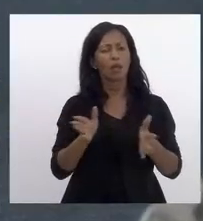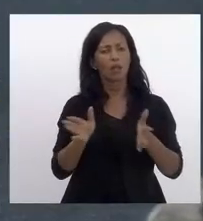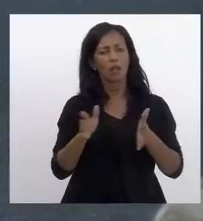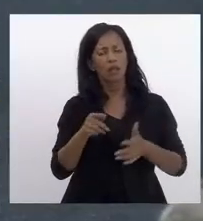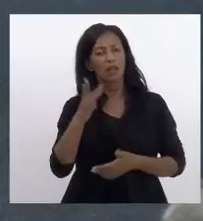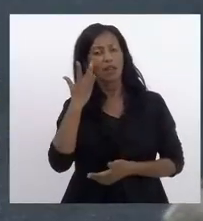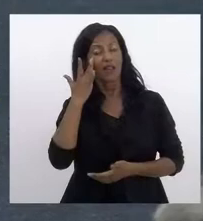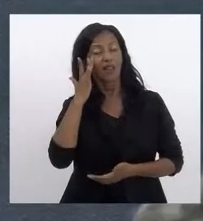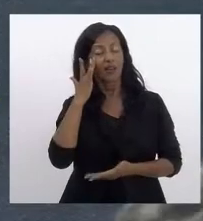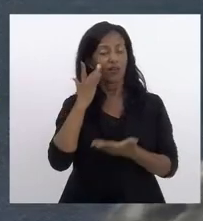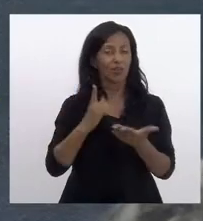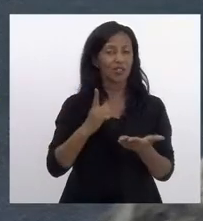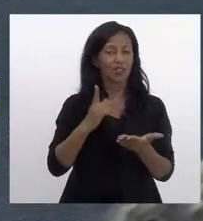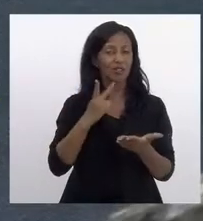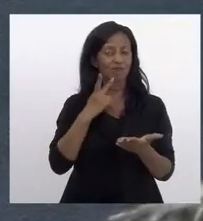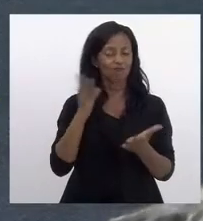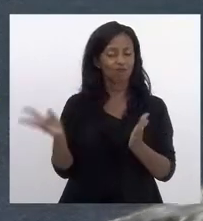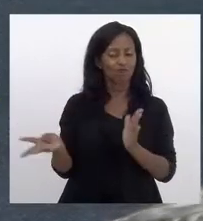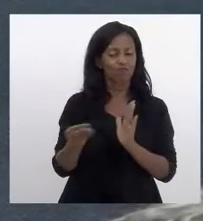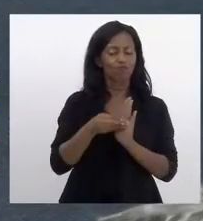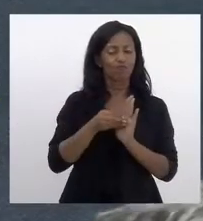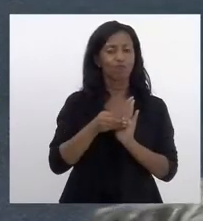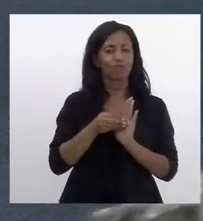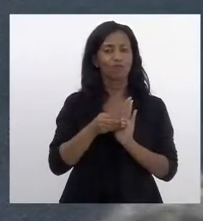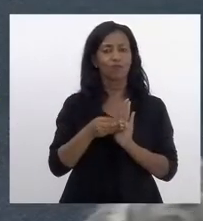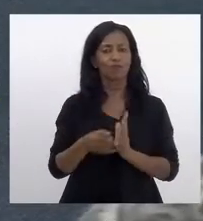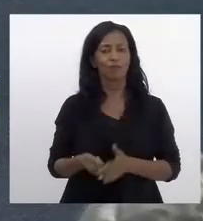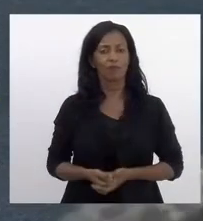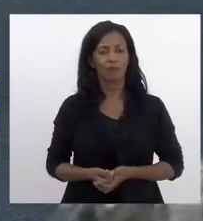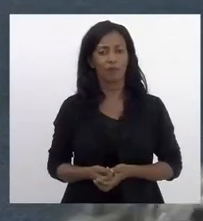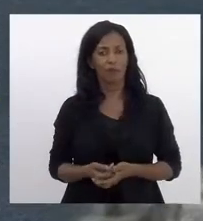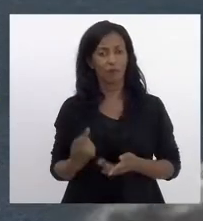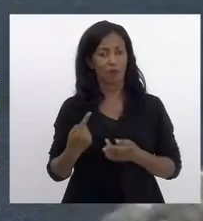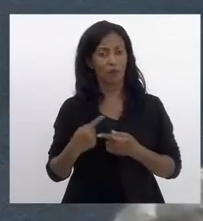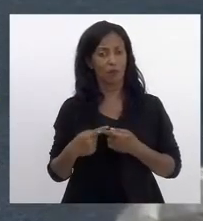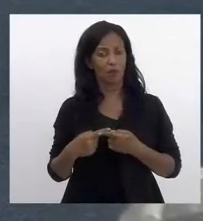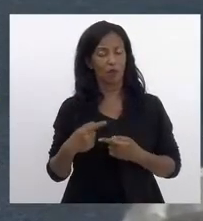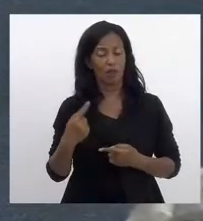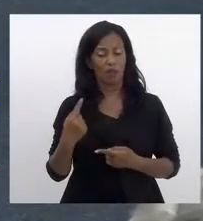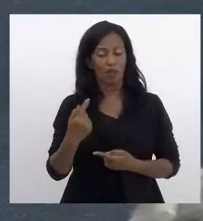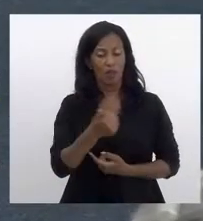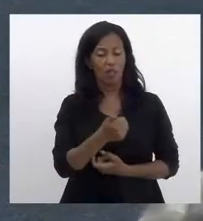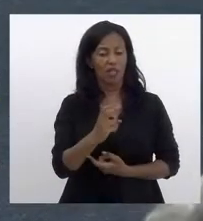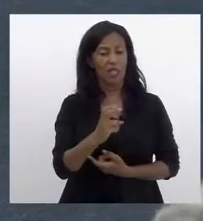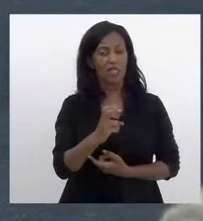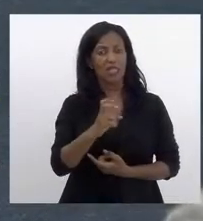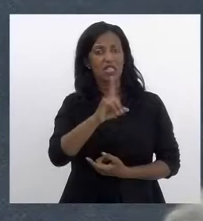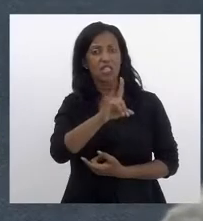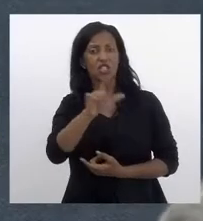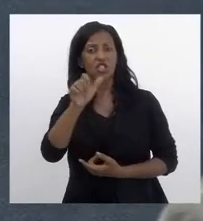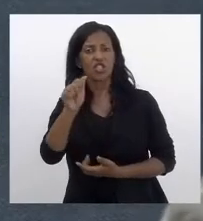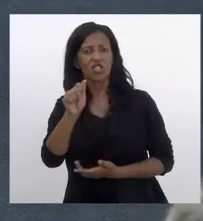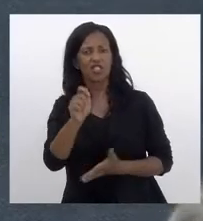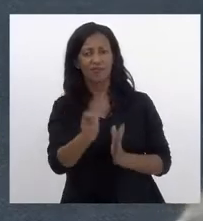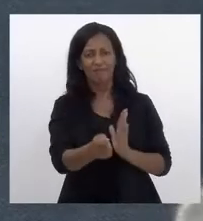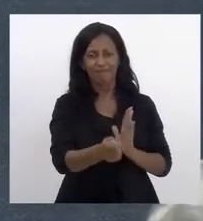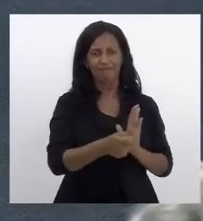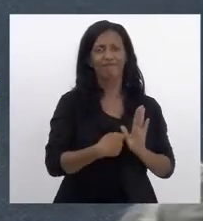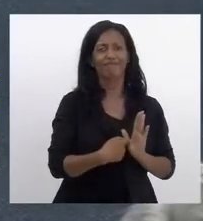achei que eu devia botar, porque vai levar 15 dias para